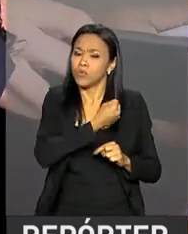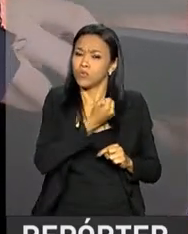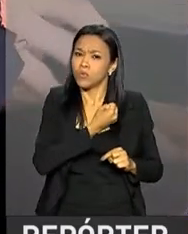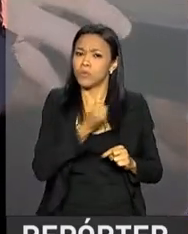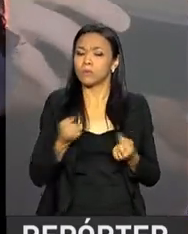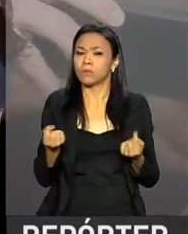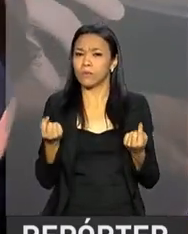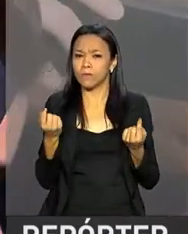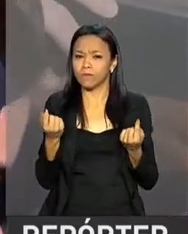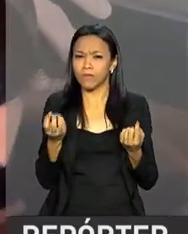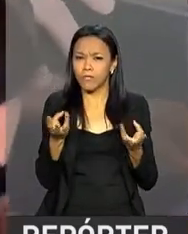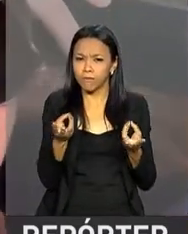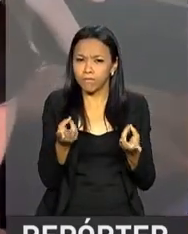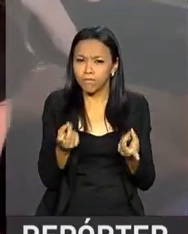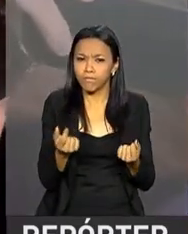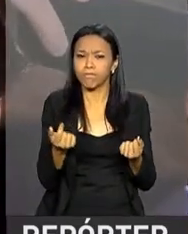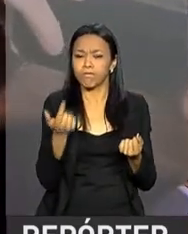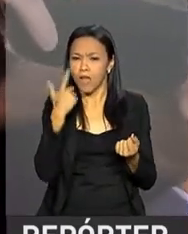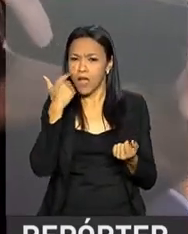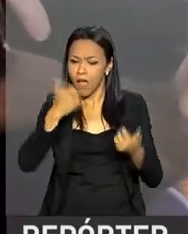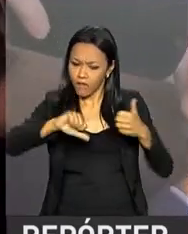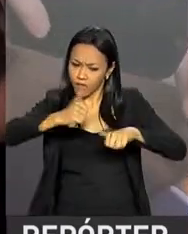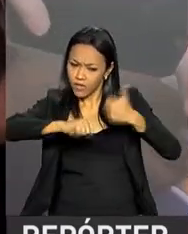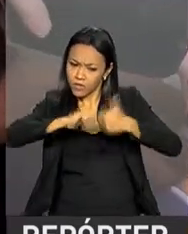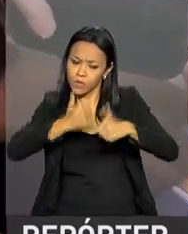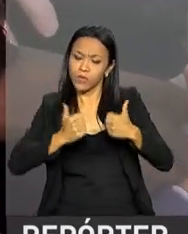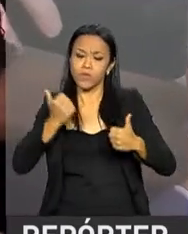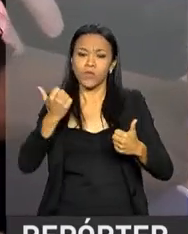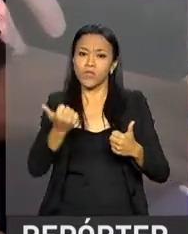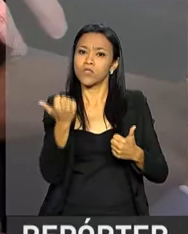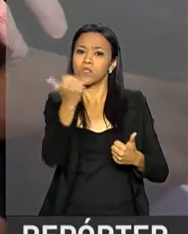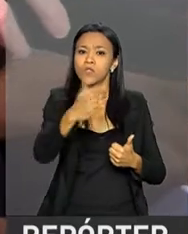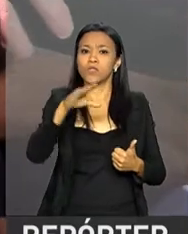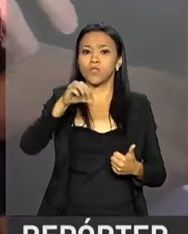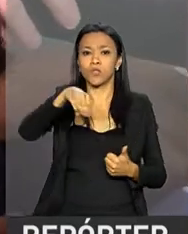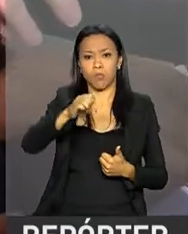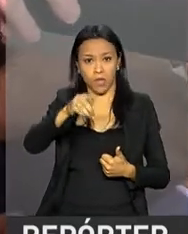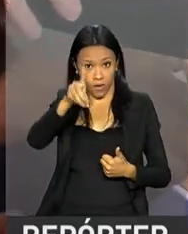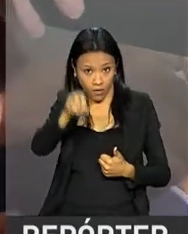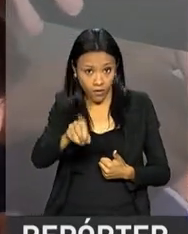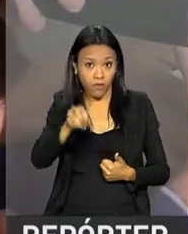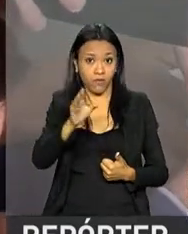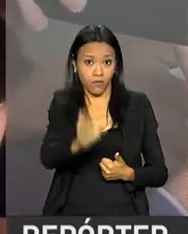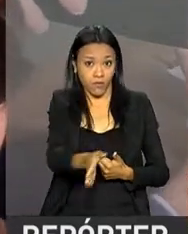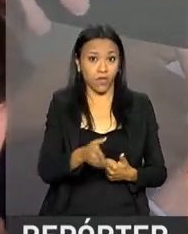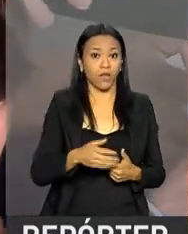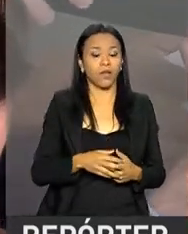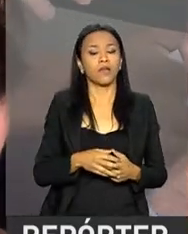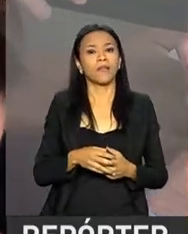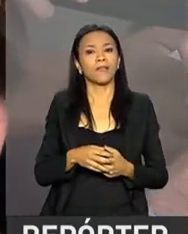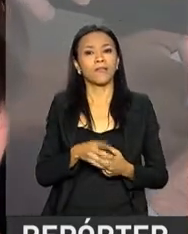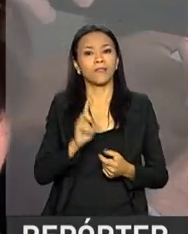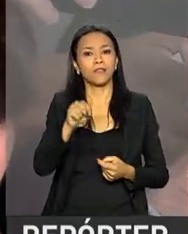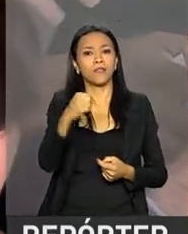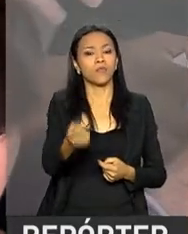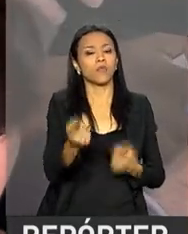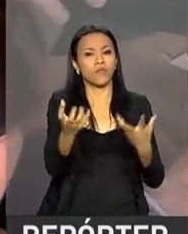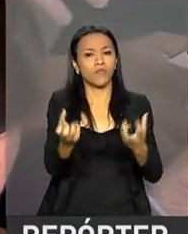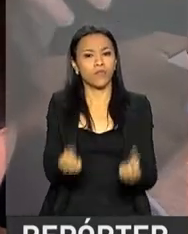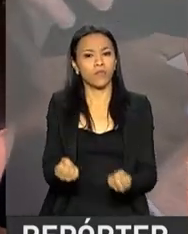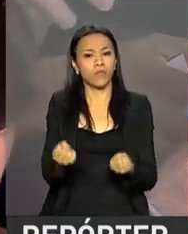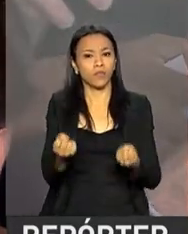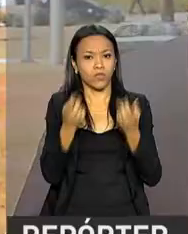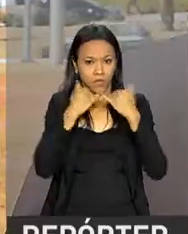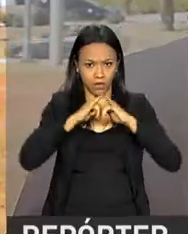e avaliações também de mercado um pouco melhor concretizadas, aí nós vamos fazer o